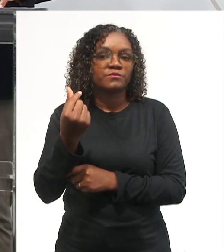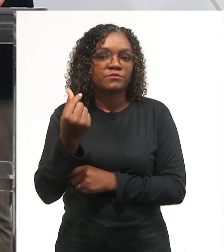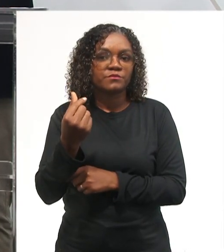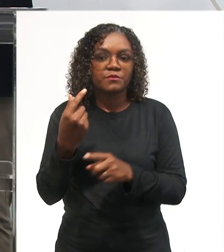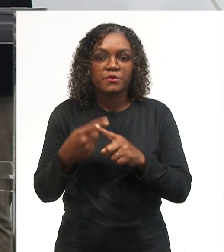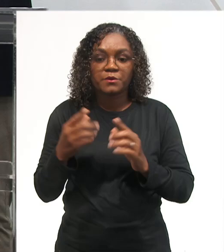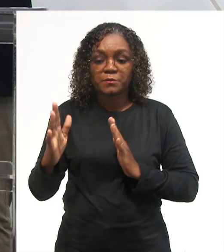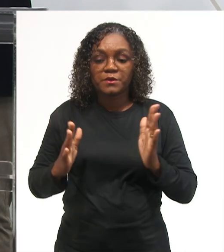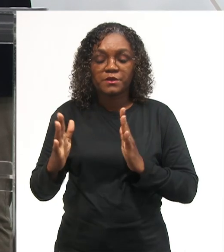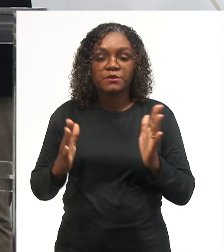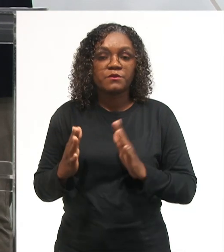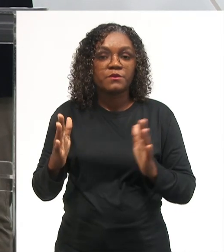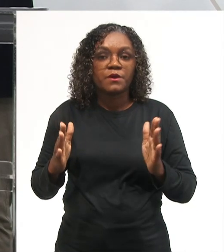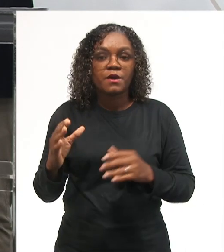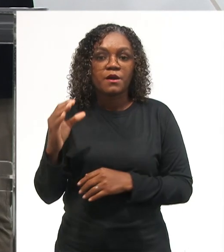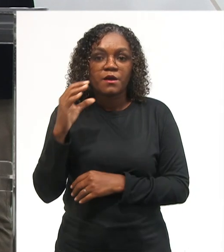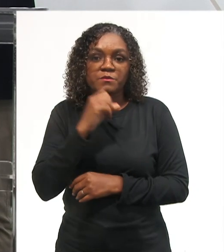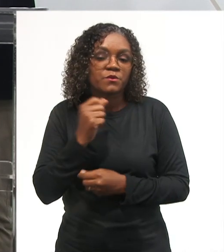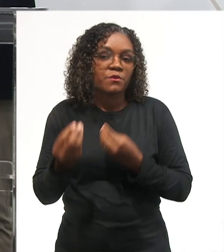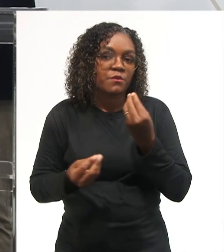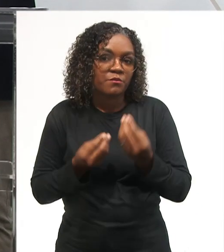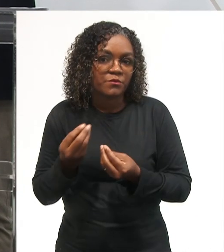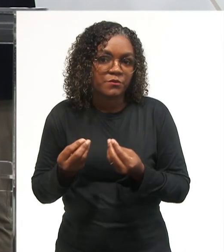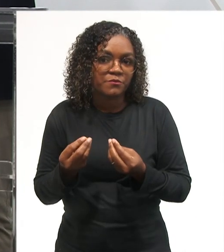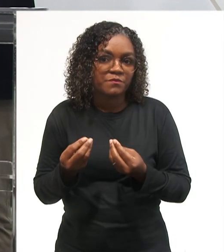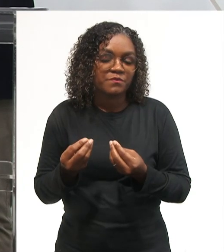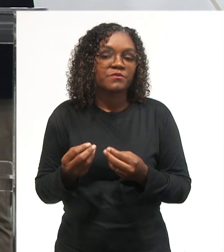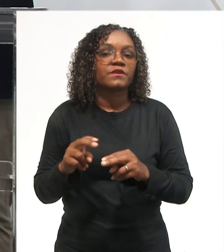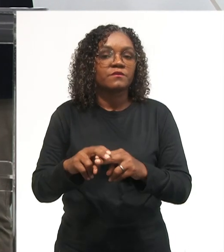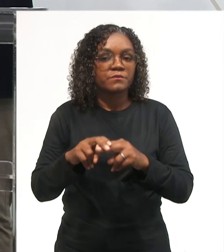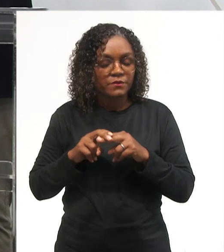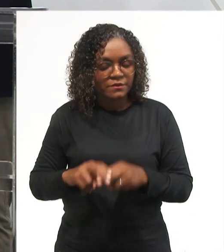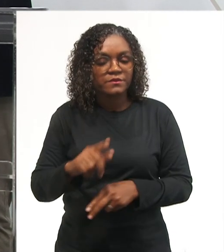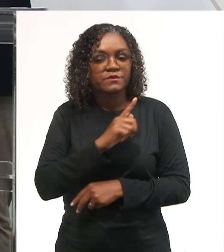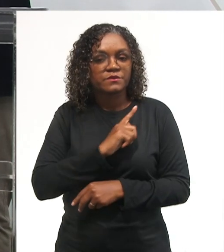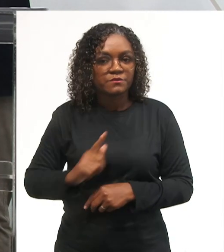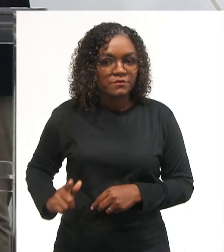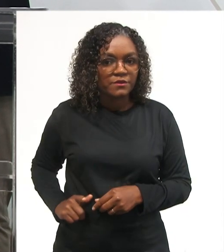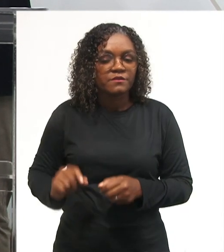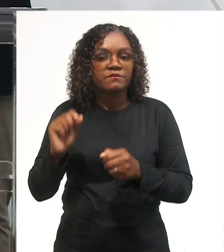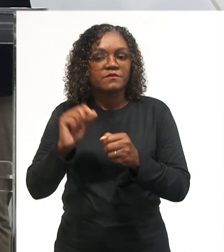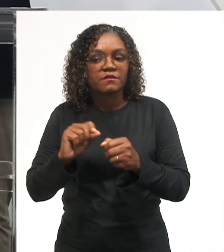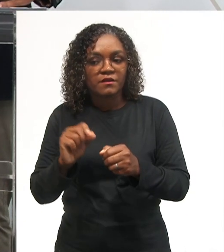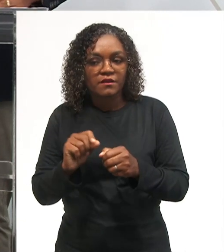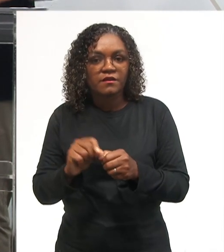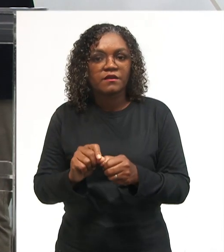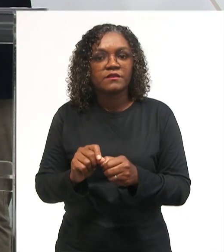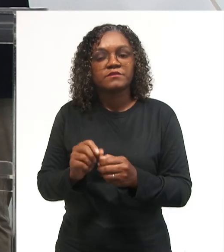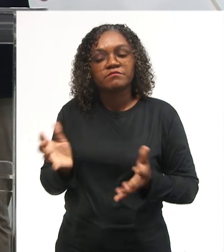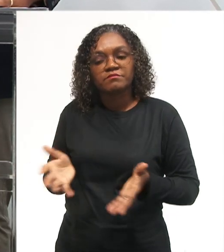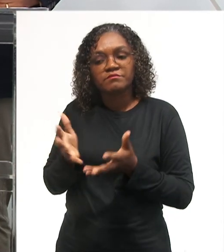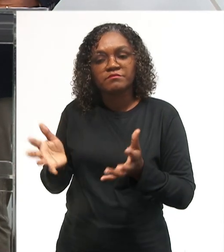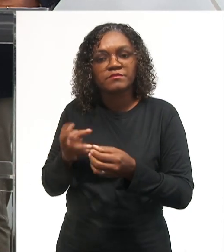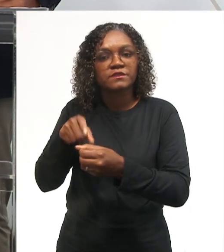prazo. Então, como o Estado intervém de modo que essa empresa tenham condições de já